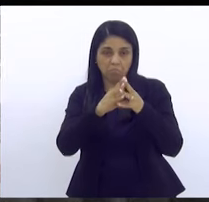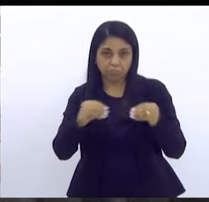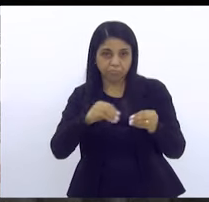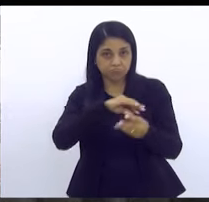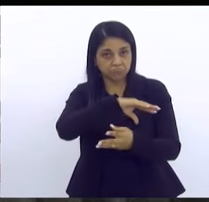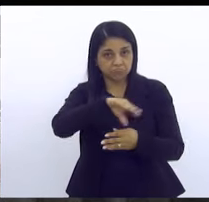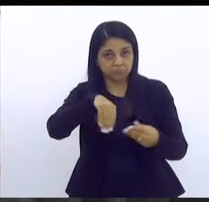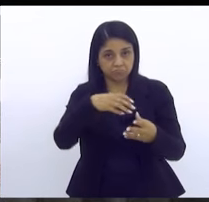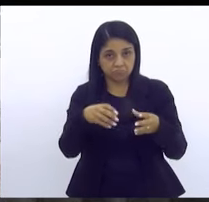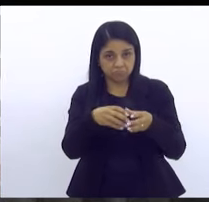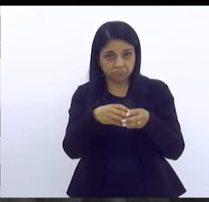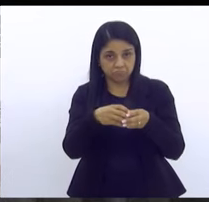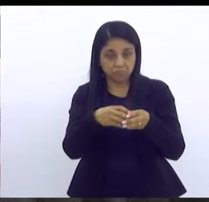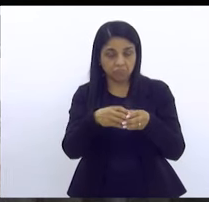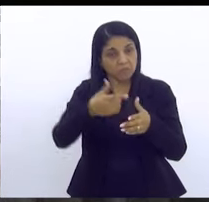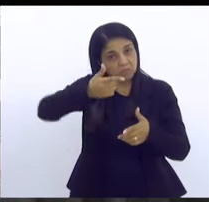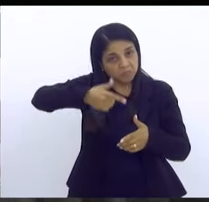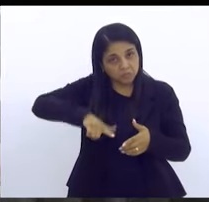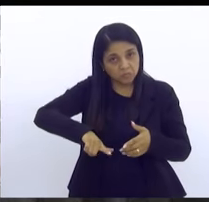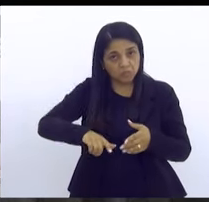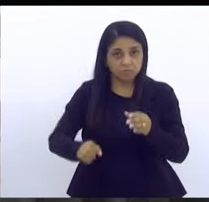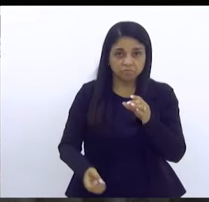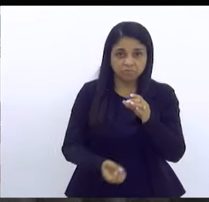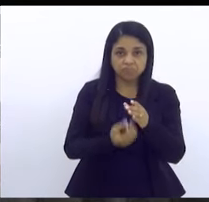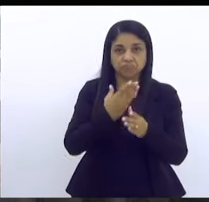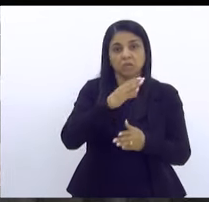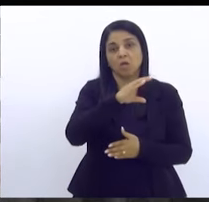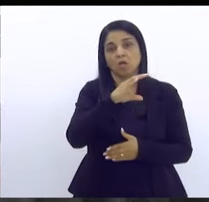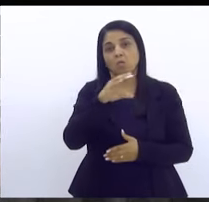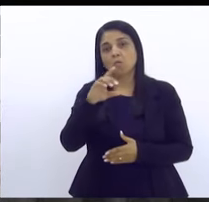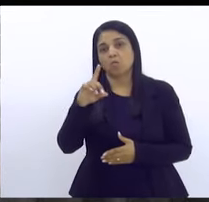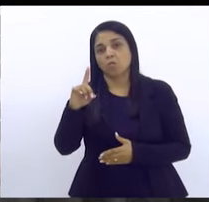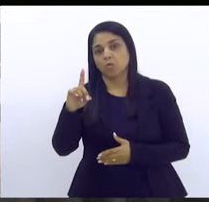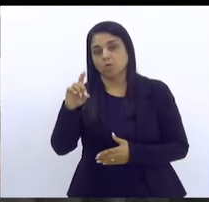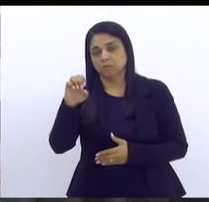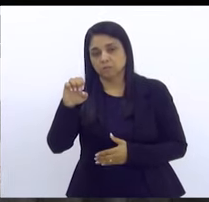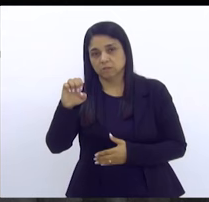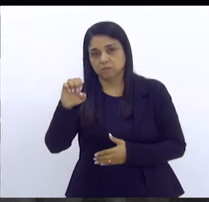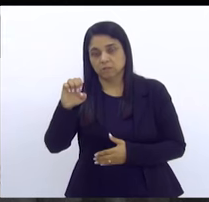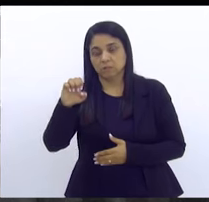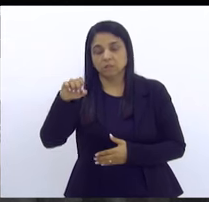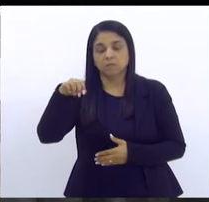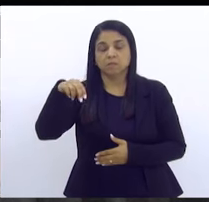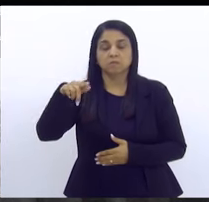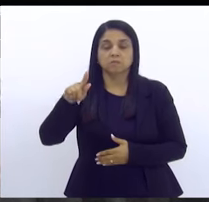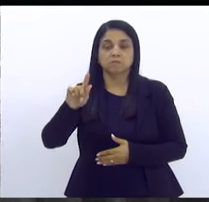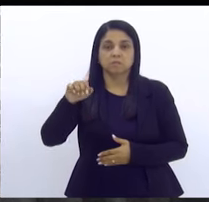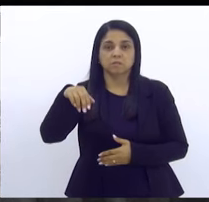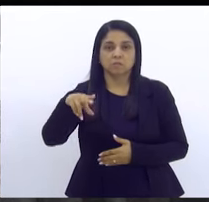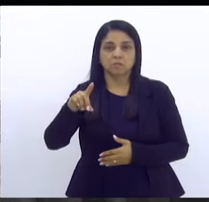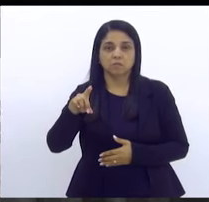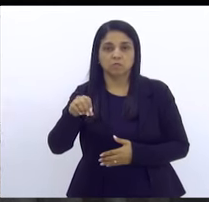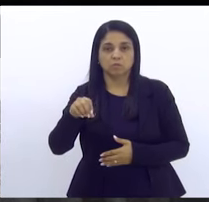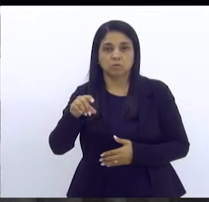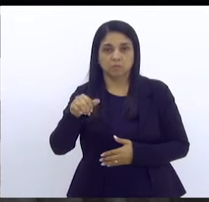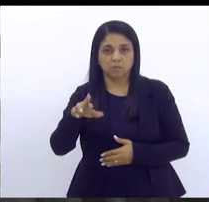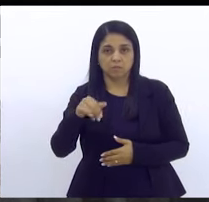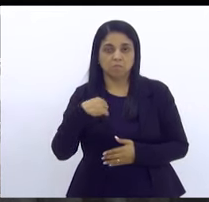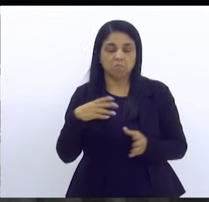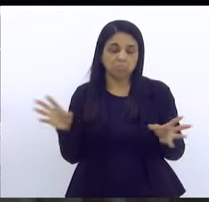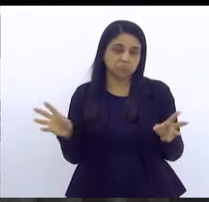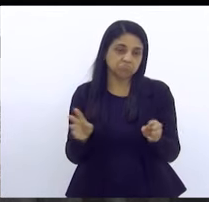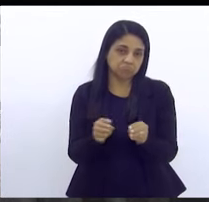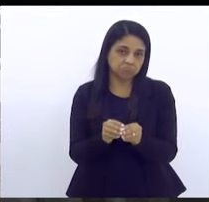e reeditar a Corregedoria Geral Unificada? Então, eu começo aqui encerrando as